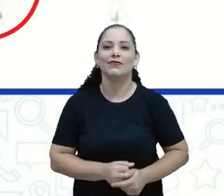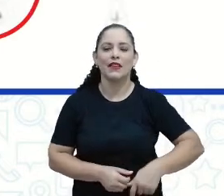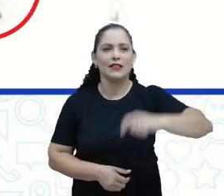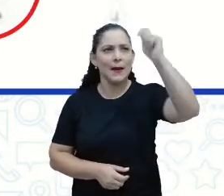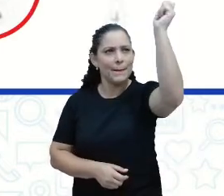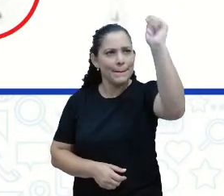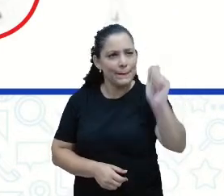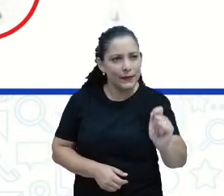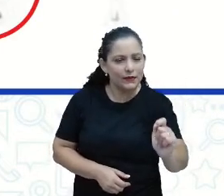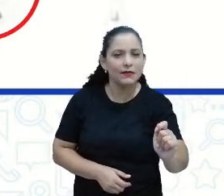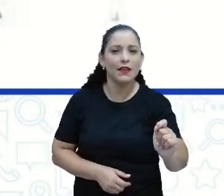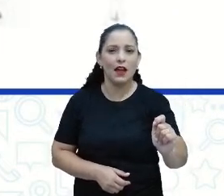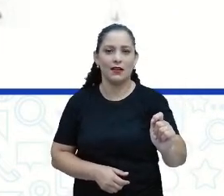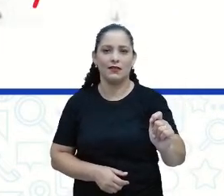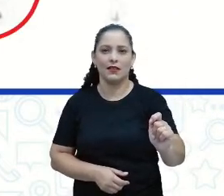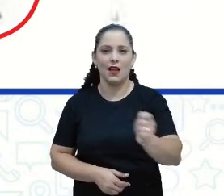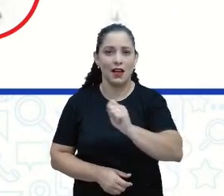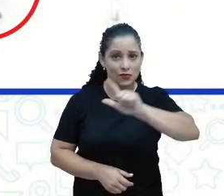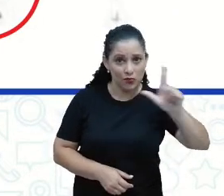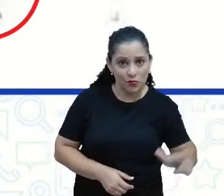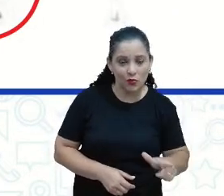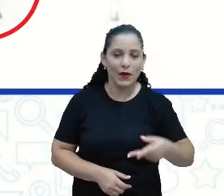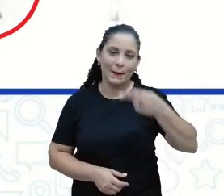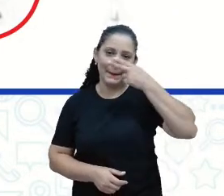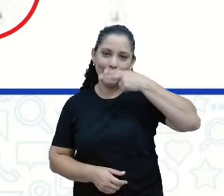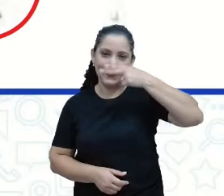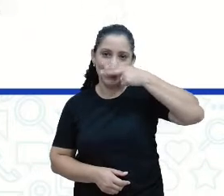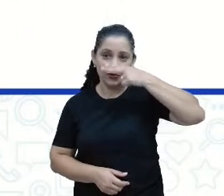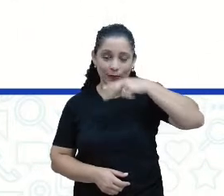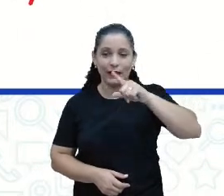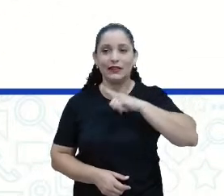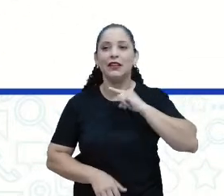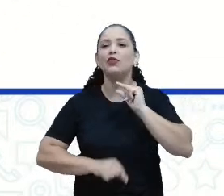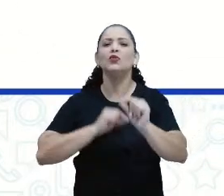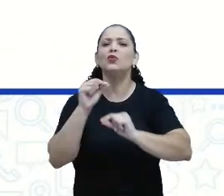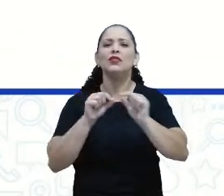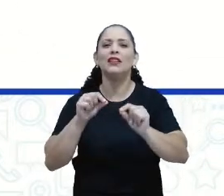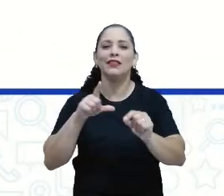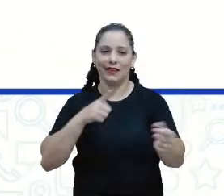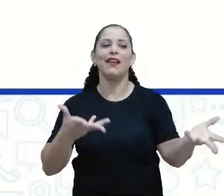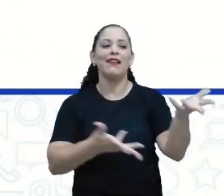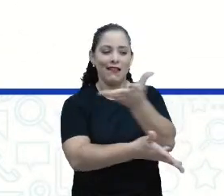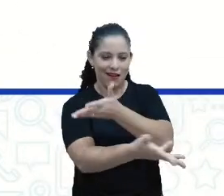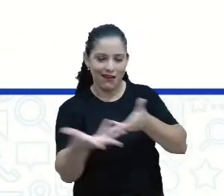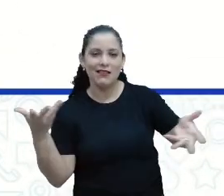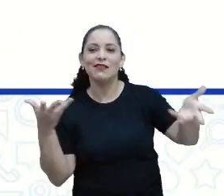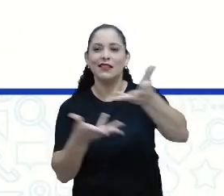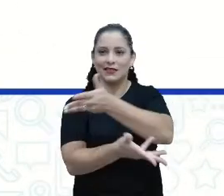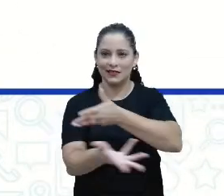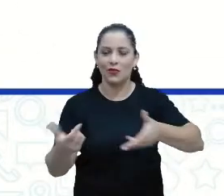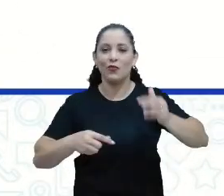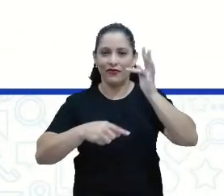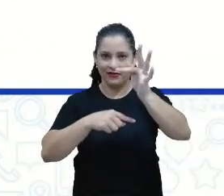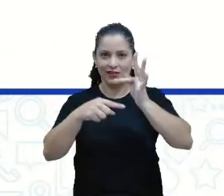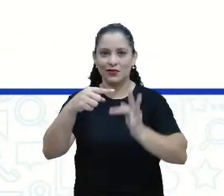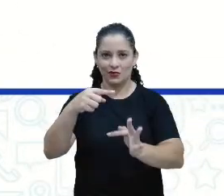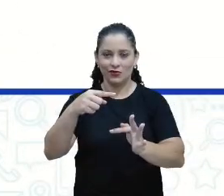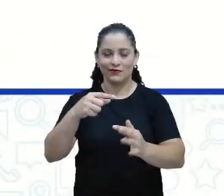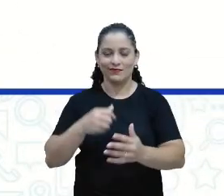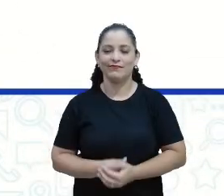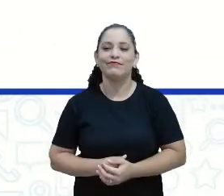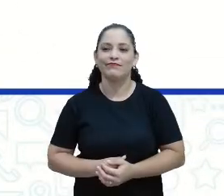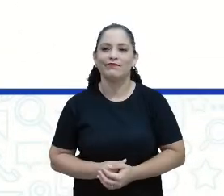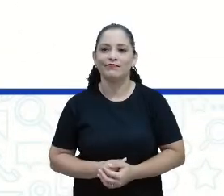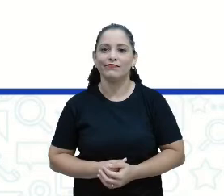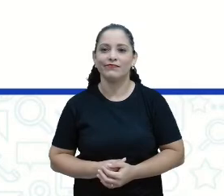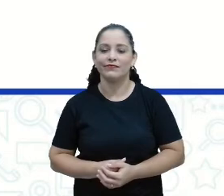que está sendo representada aí, ela é a mesma, existe alguma relação com essas frações, tá? Então,